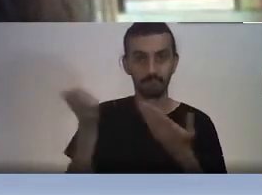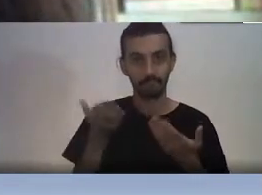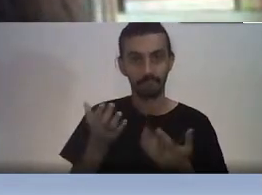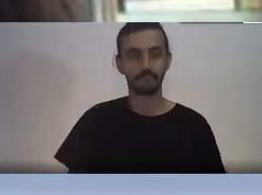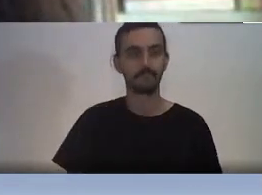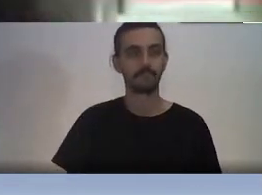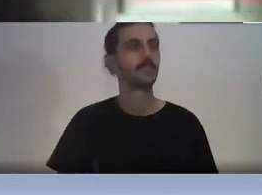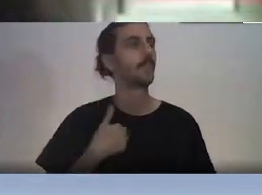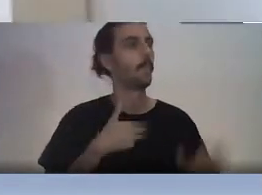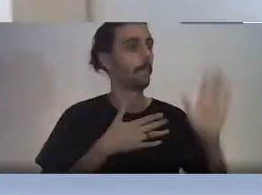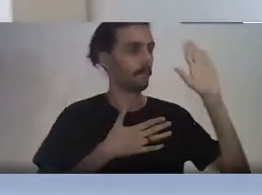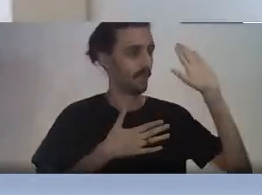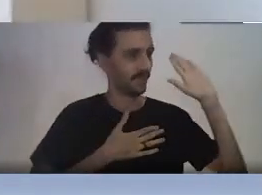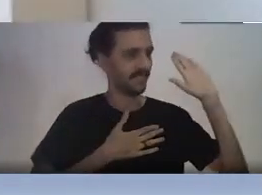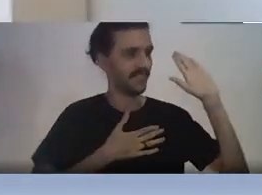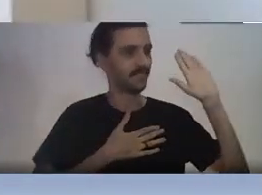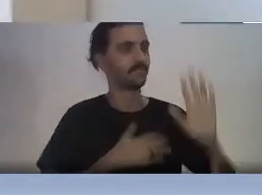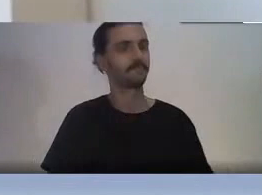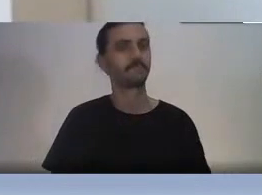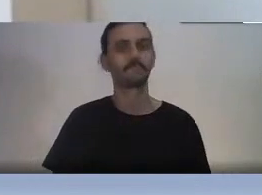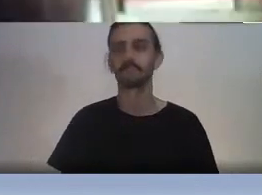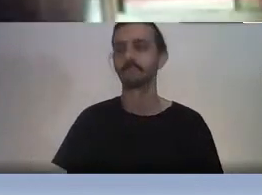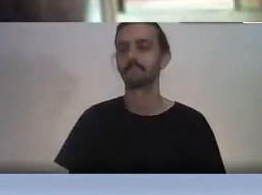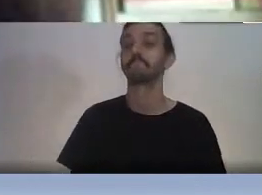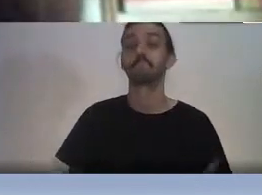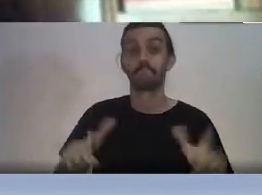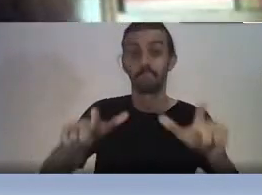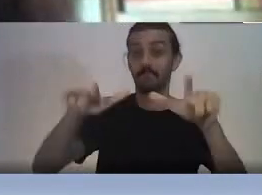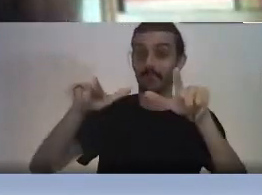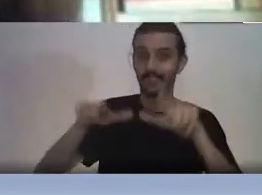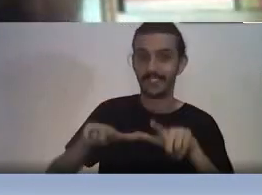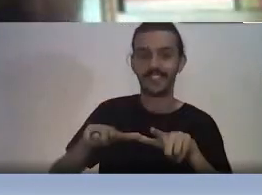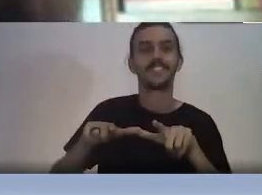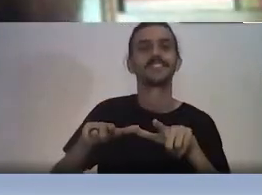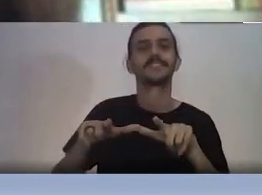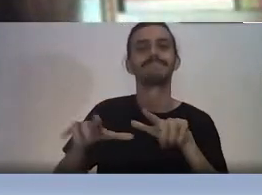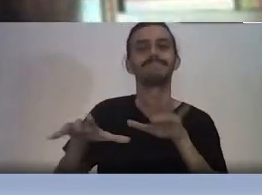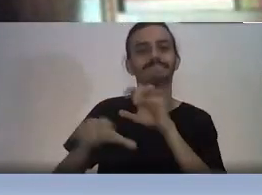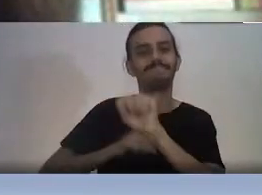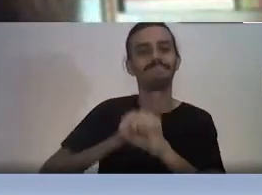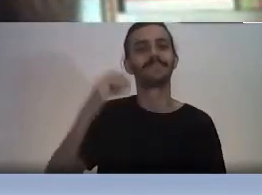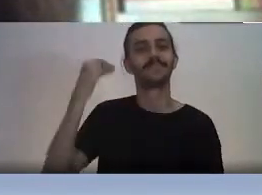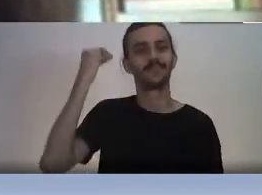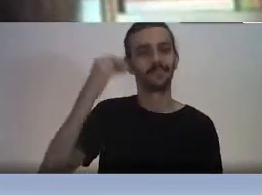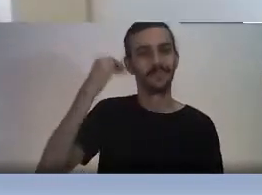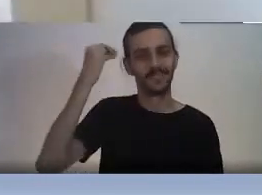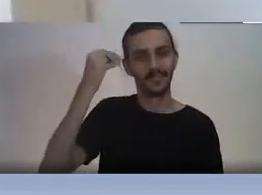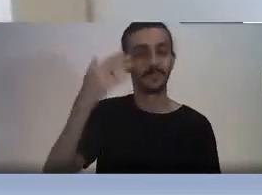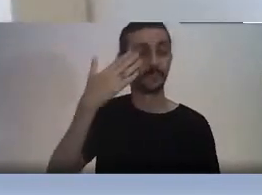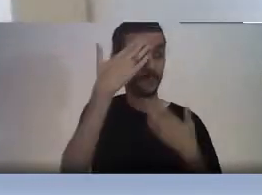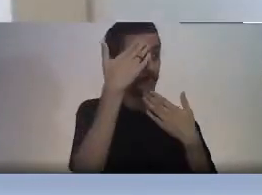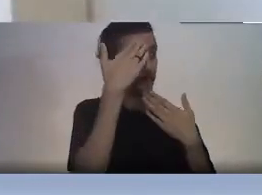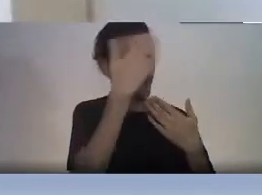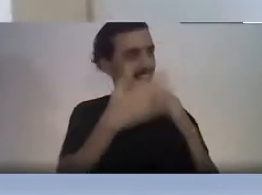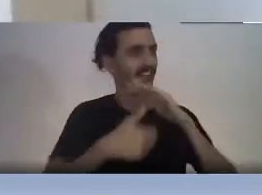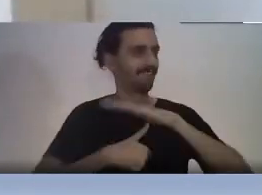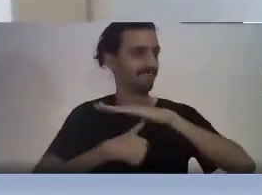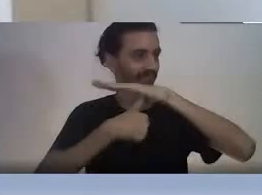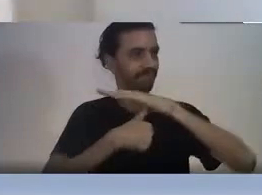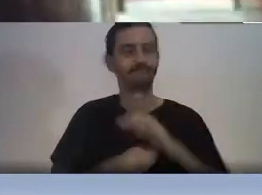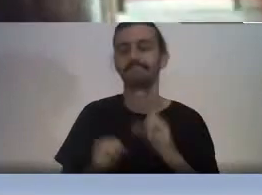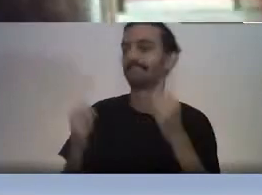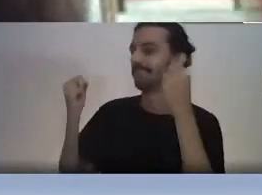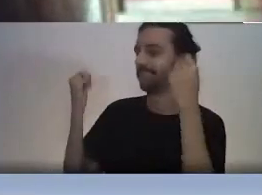Assim eu prometo. Eu lhe concedo o grau de psicóloga. Obrigada, reitora.